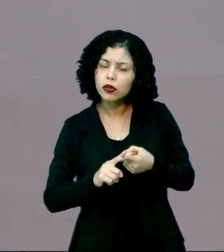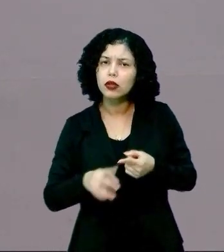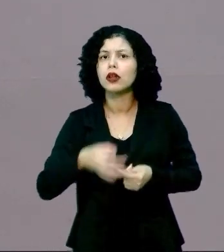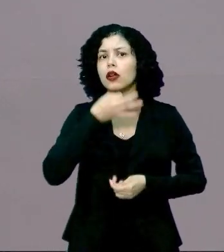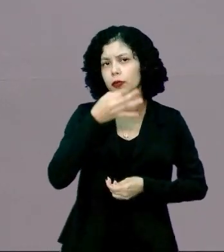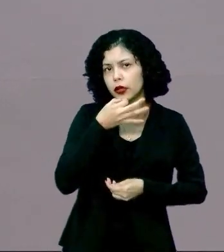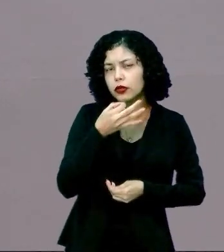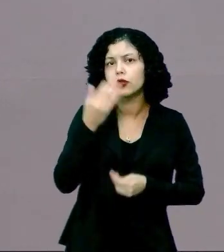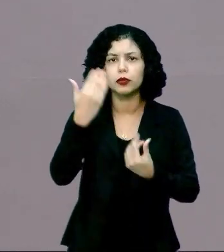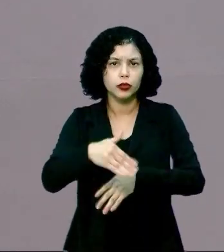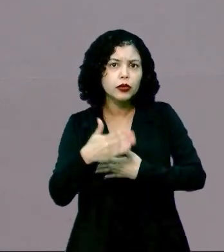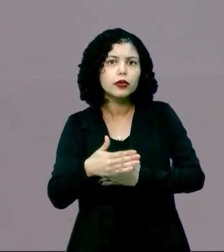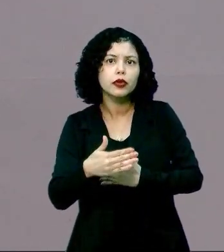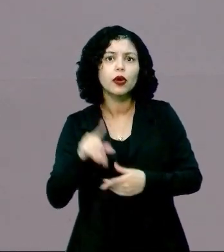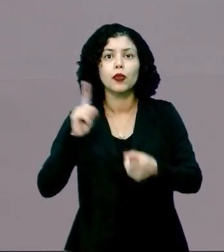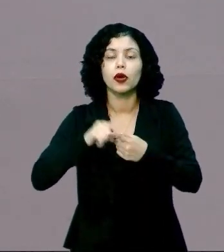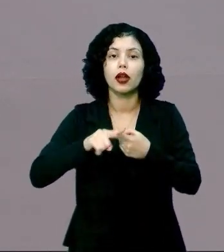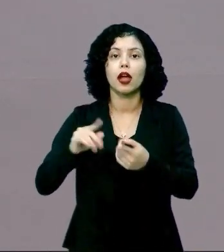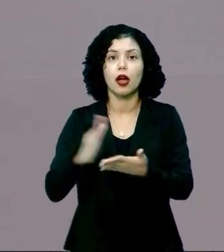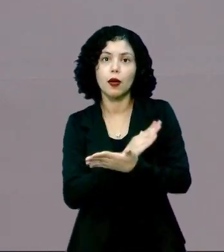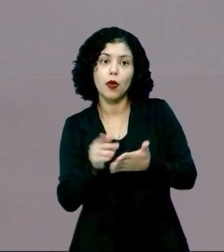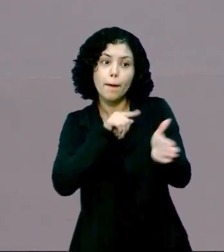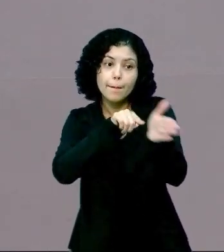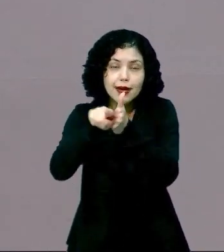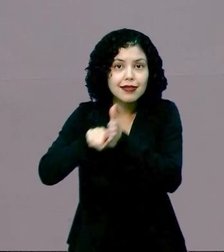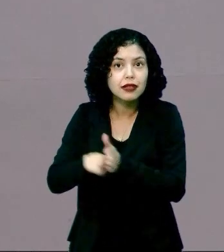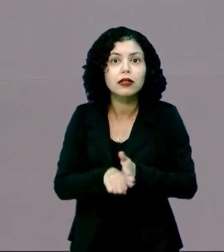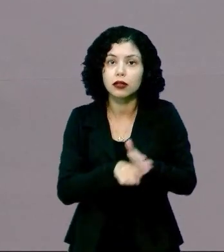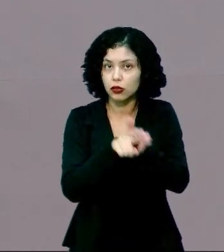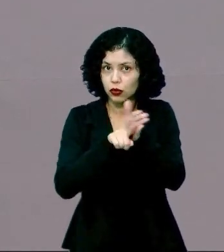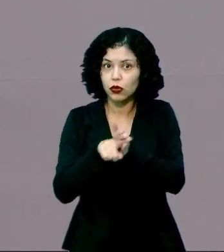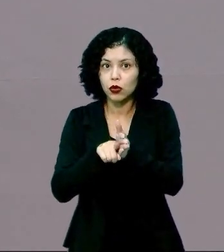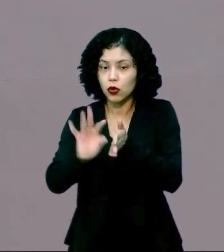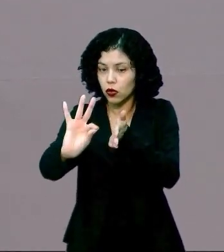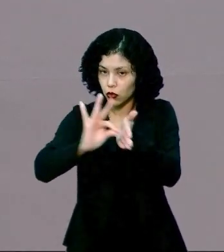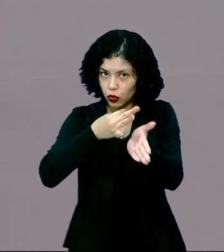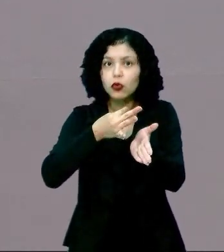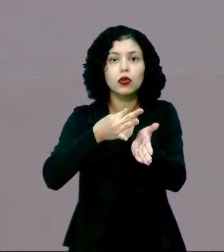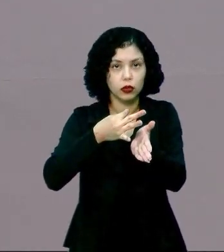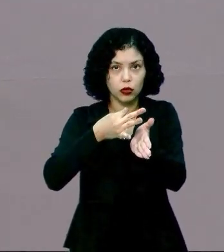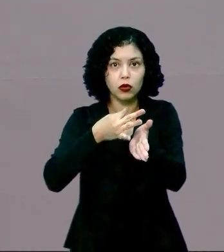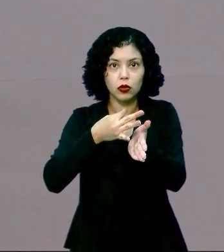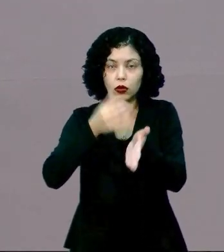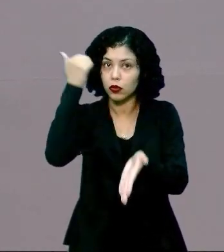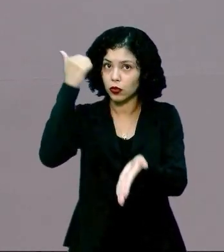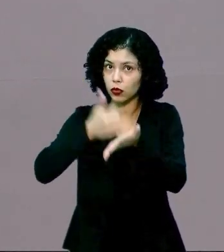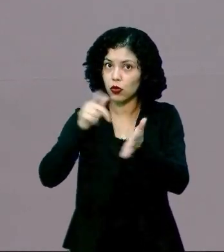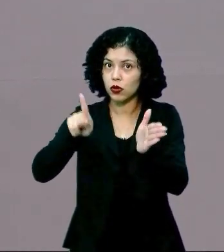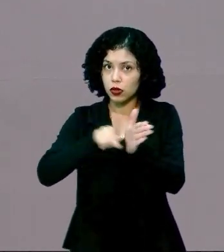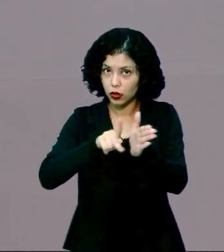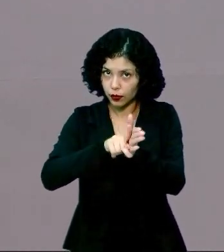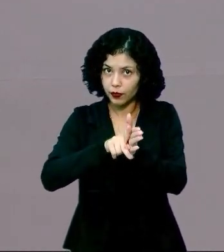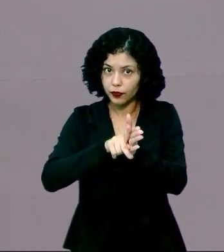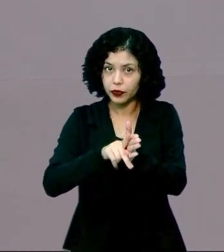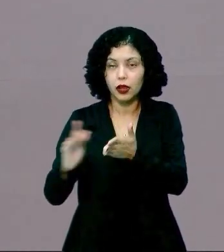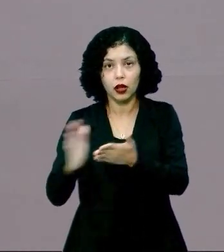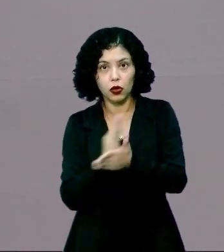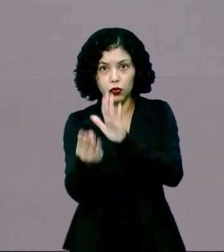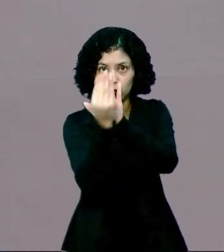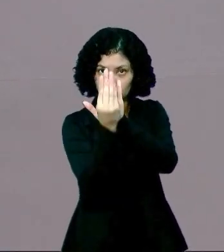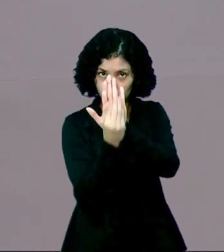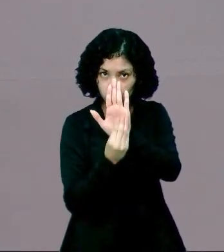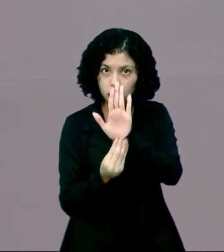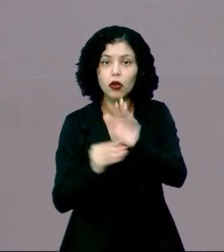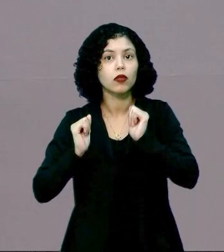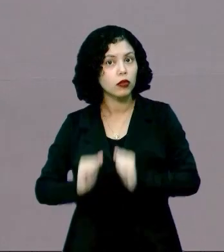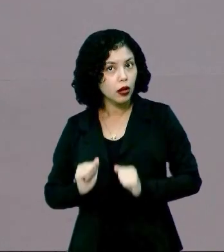argumento de provas? Porque alguém foi lá, fez uma pesquisa, registrou, documentou e existem alguns dados